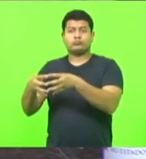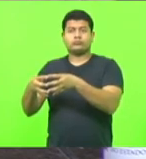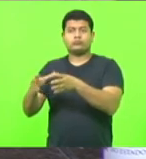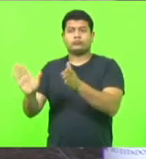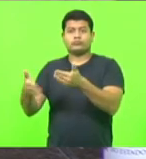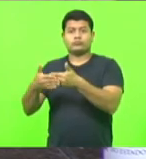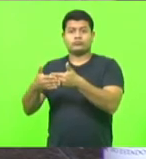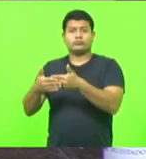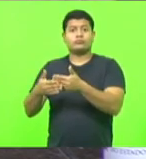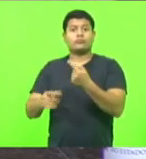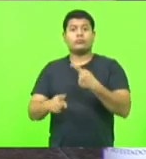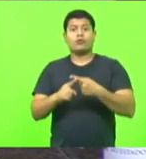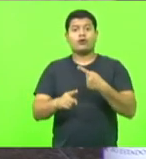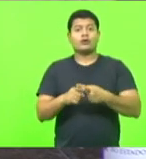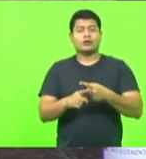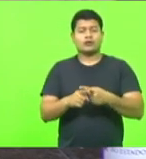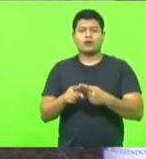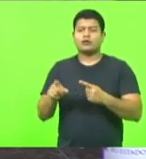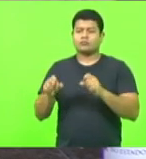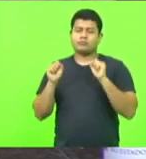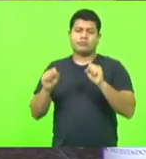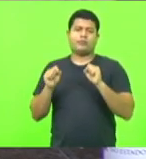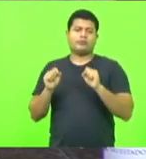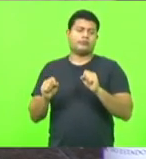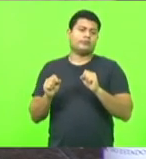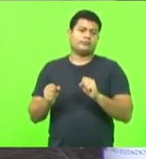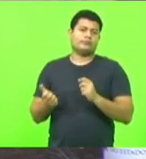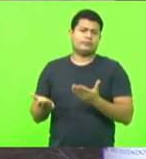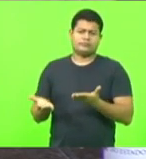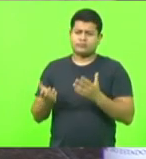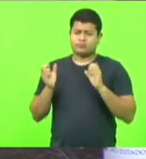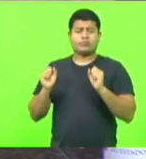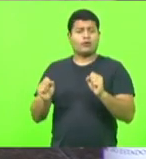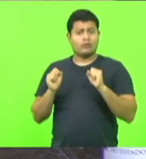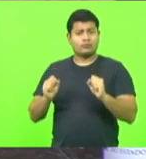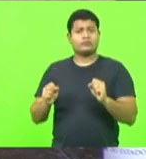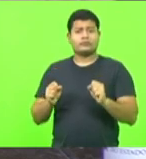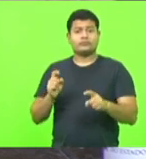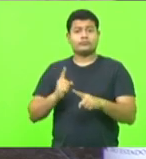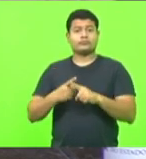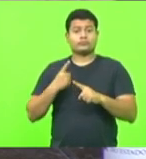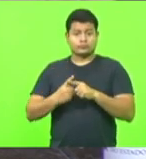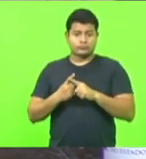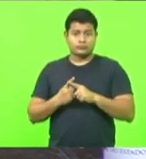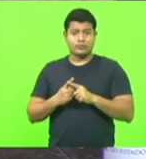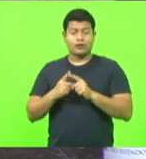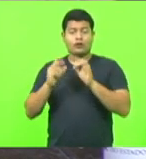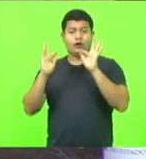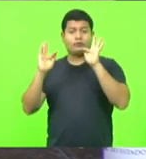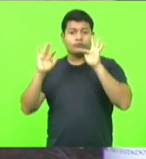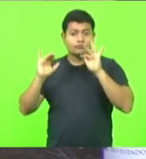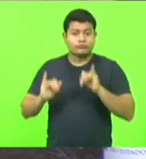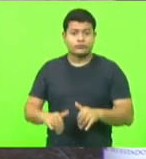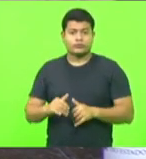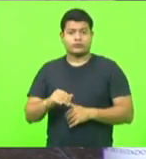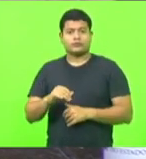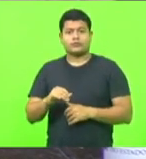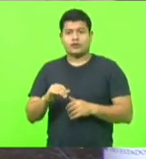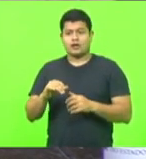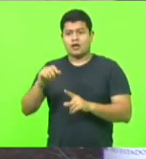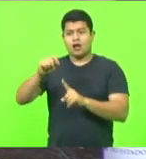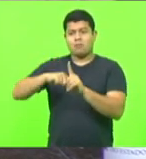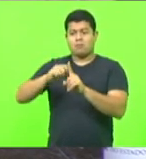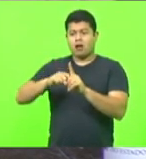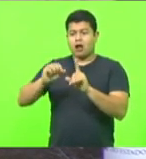podem. Porque podem. Porque no final do mês vai pingar o dinheiro lá. A sociedade